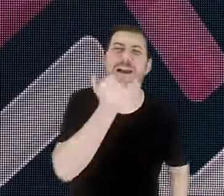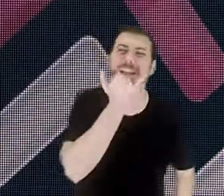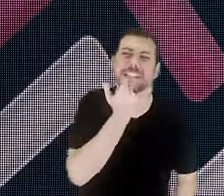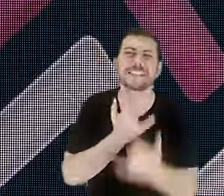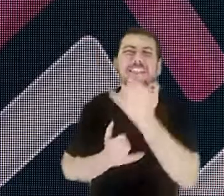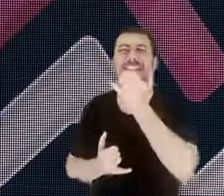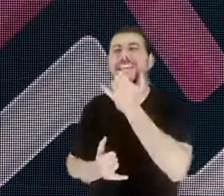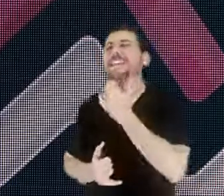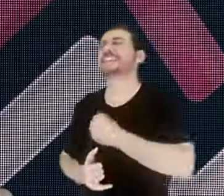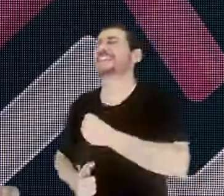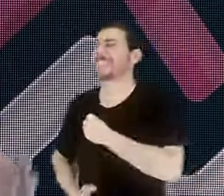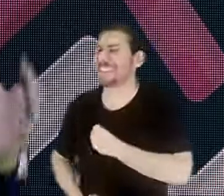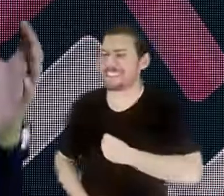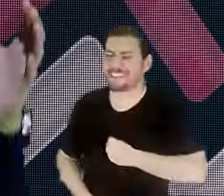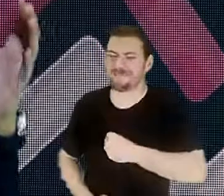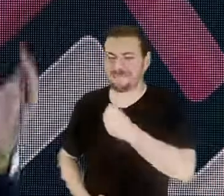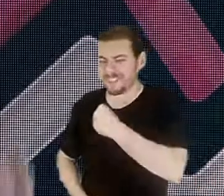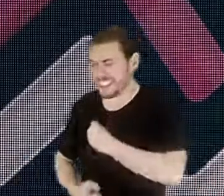perdoa-me,